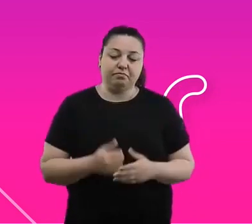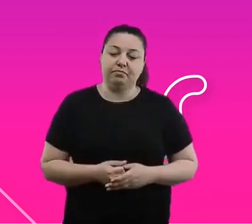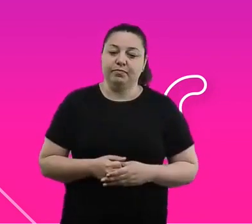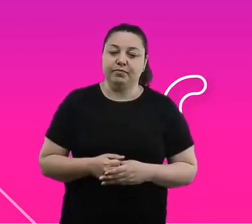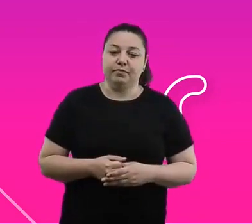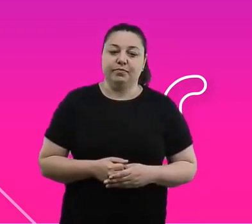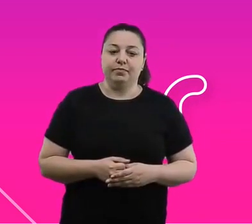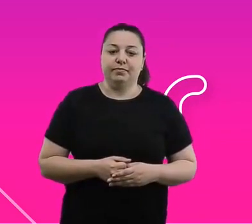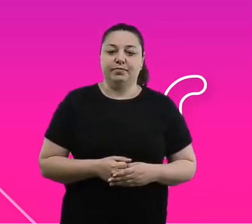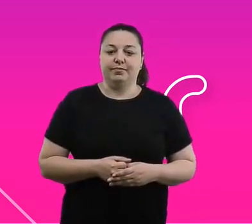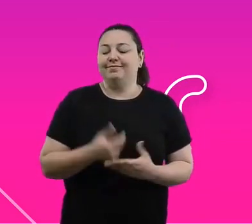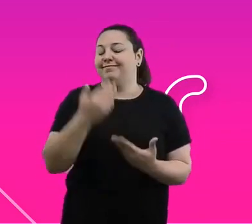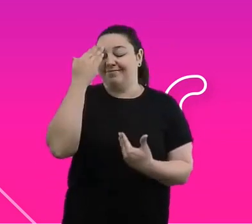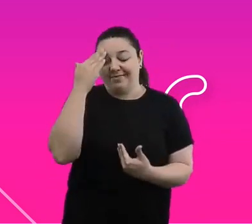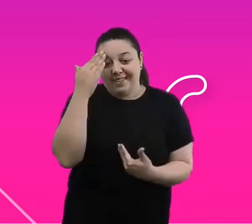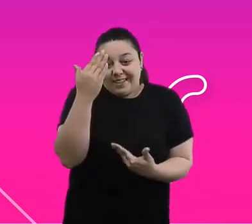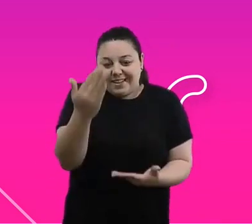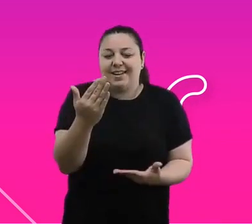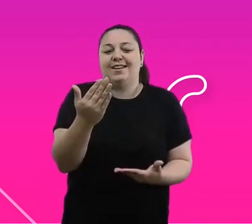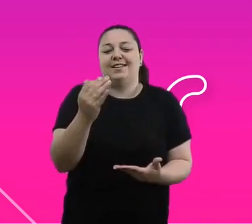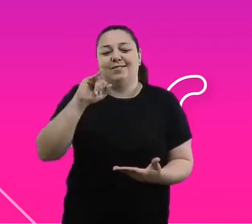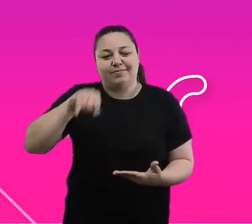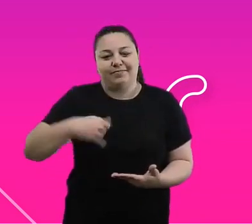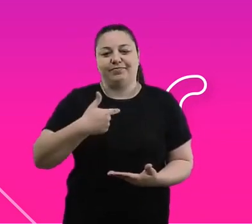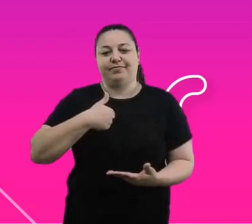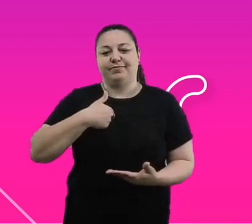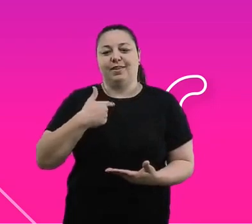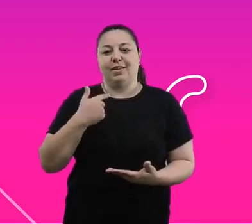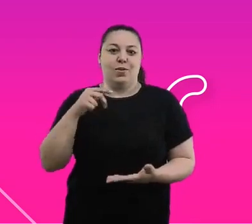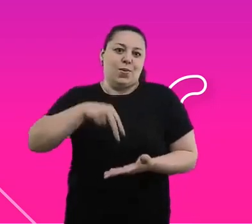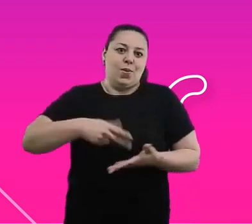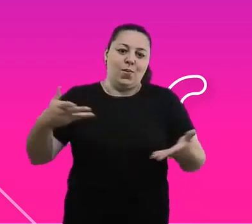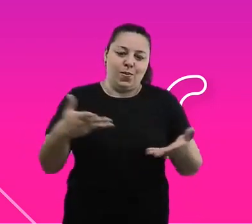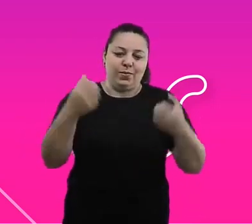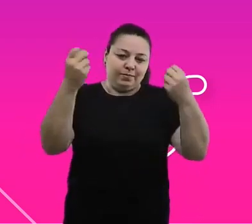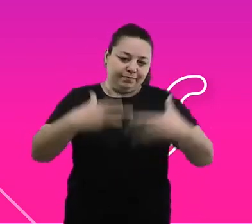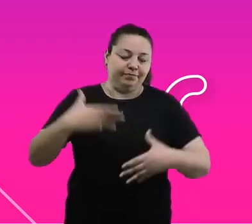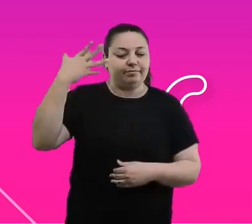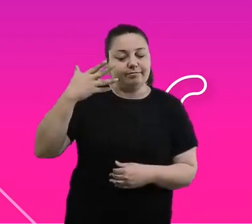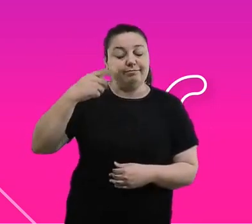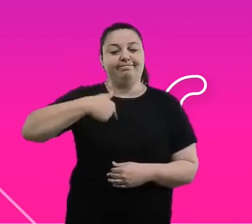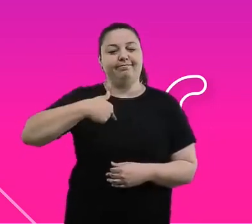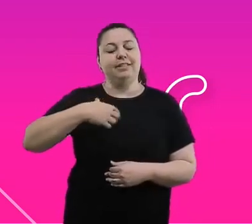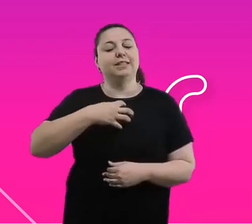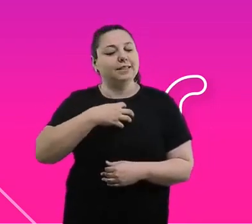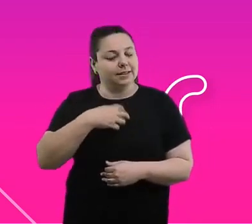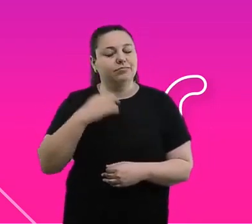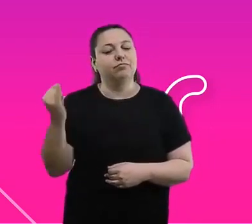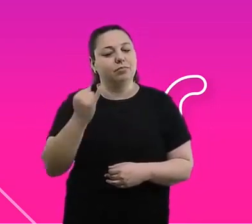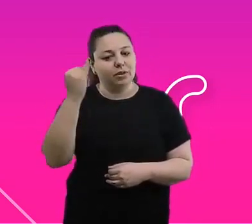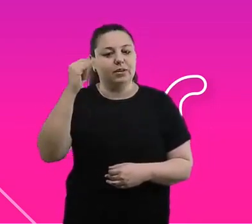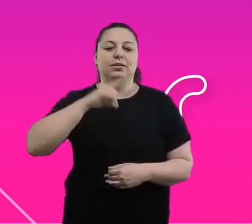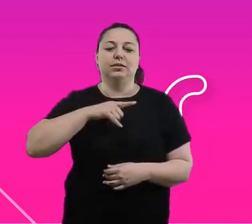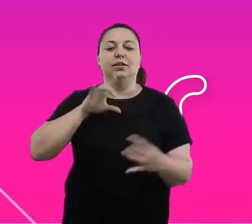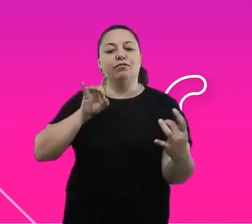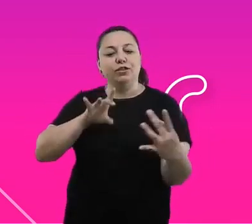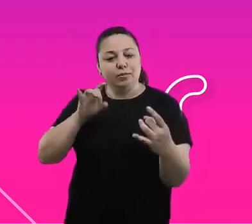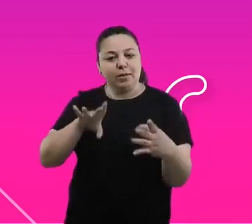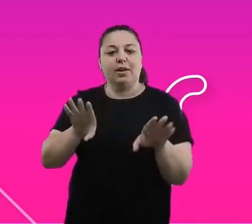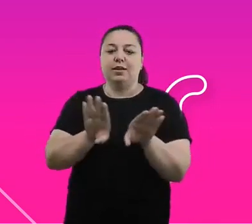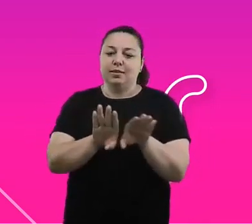Eu agradeço muito pela oportunidade de estar aqui. É muito importante ouvir feedback e ouvir a experiência de outros estados. Então, quem quiser trocar